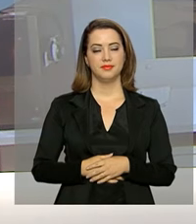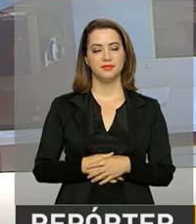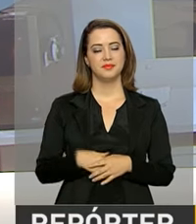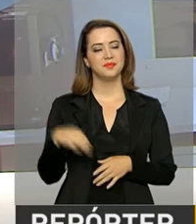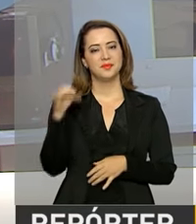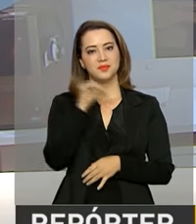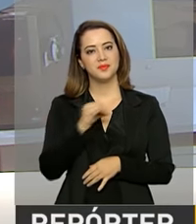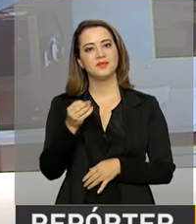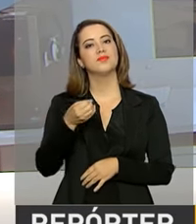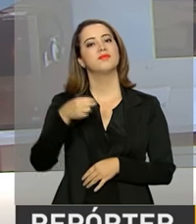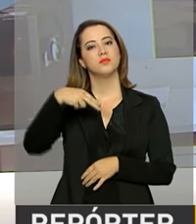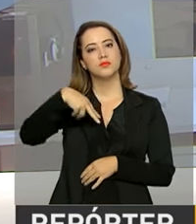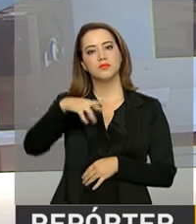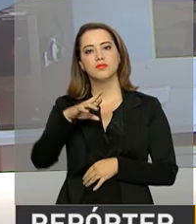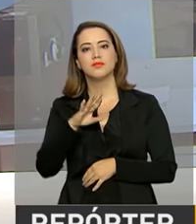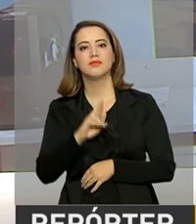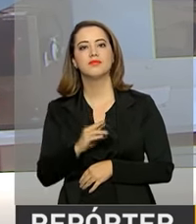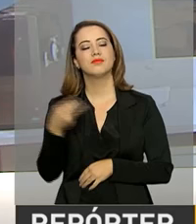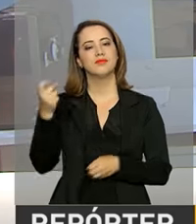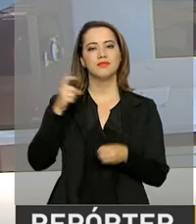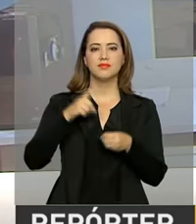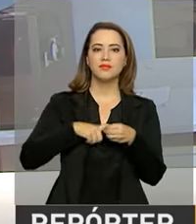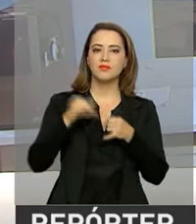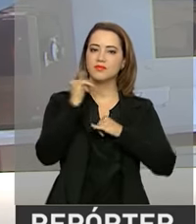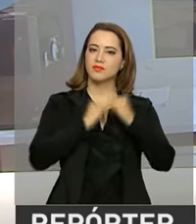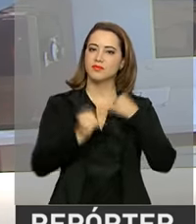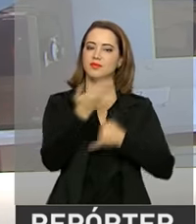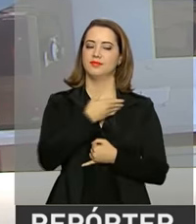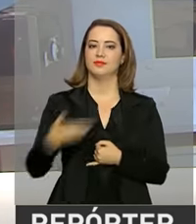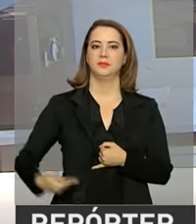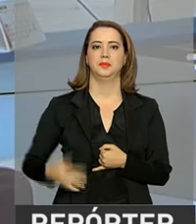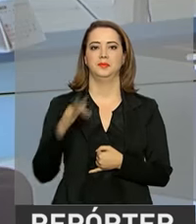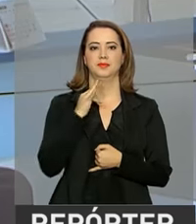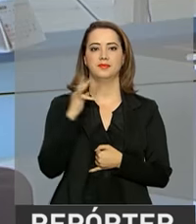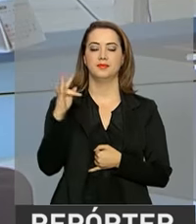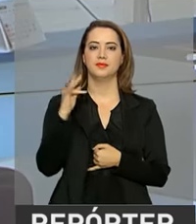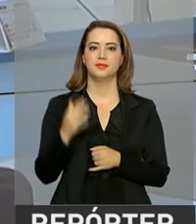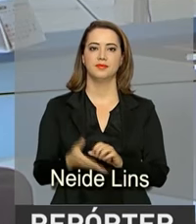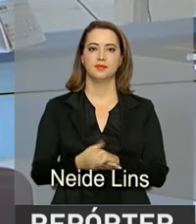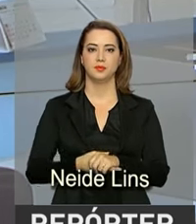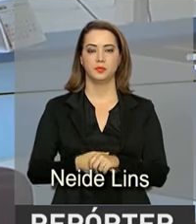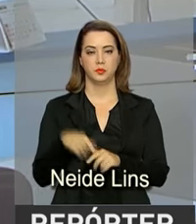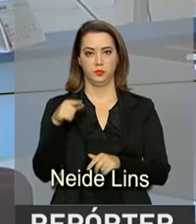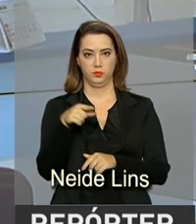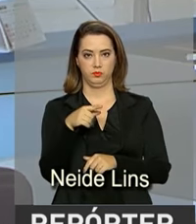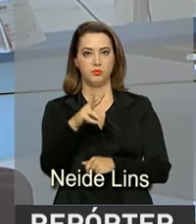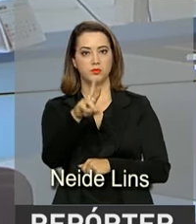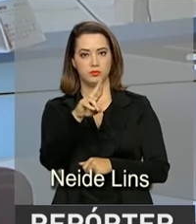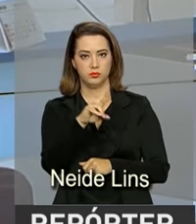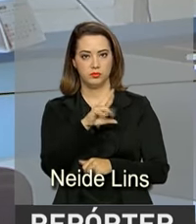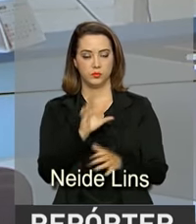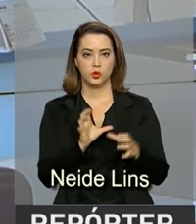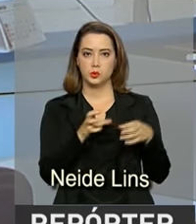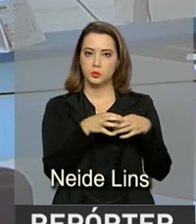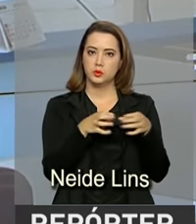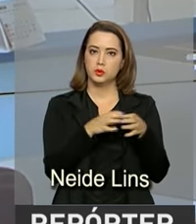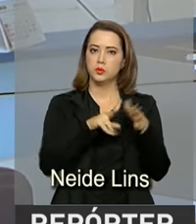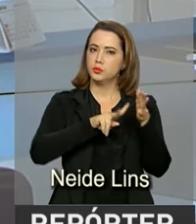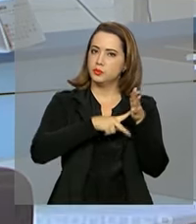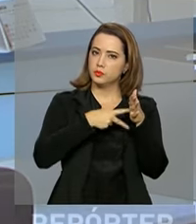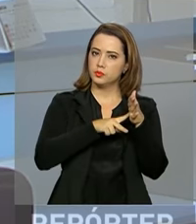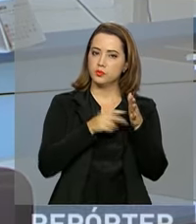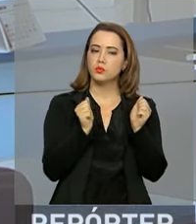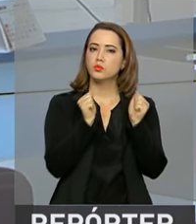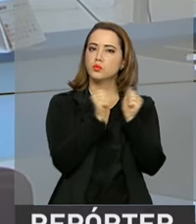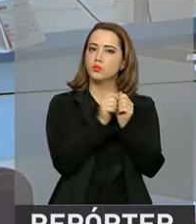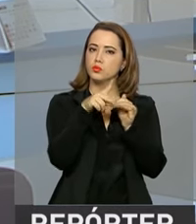Olá, o repórter NBR está de volta com as notícias do governo federal. Representantes de centrais sindicais já estão no